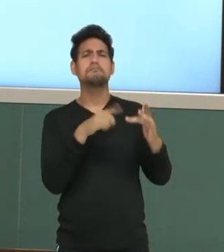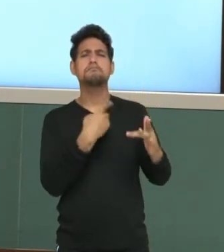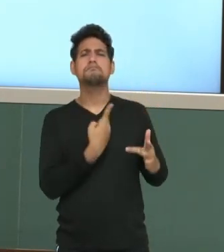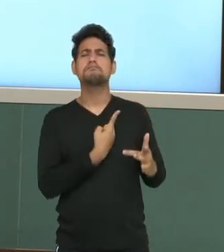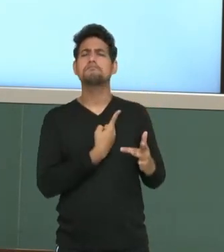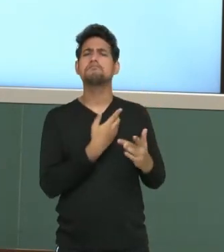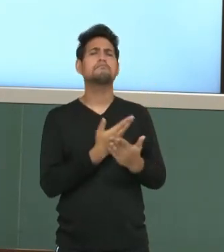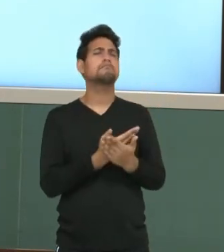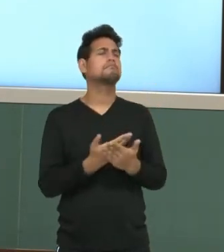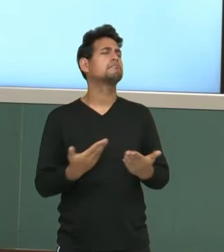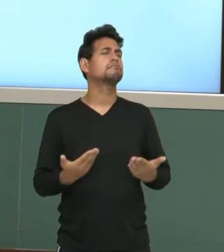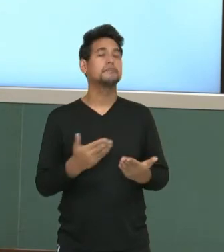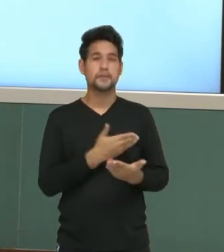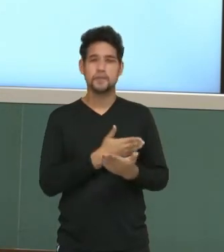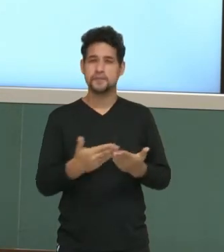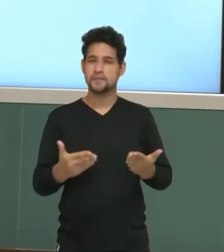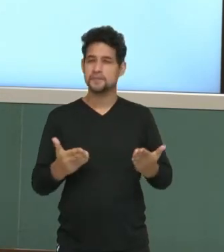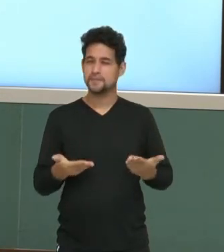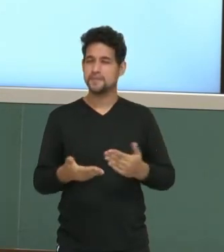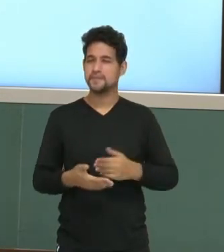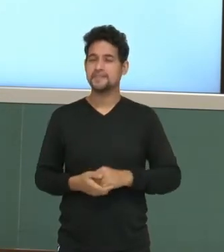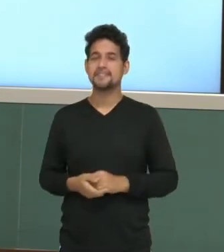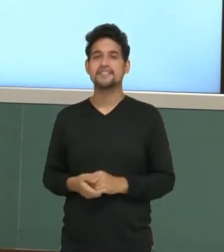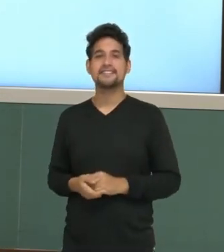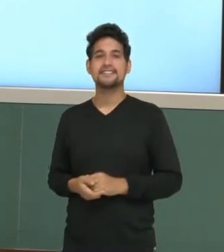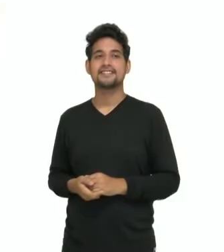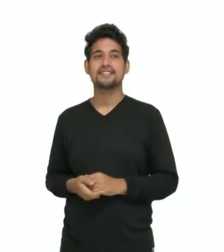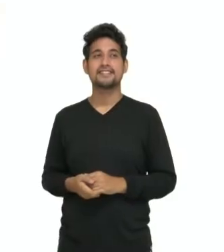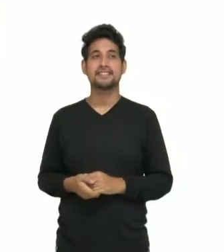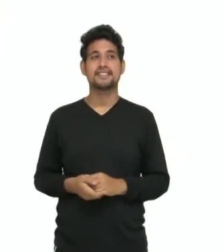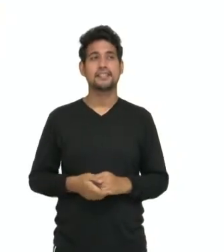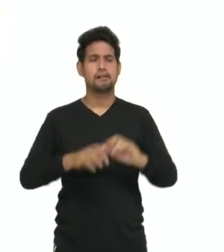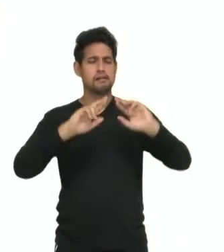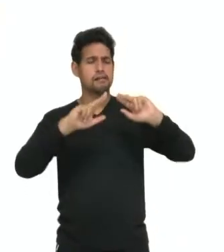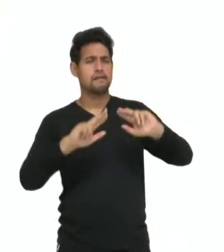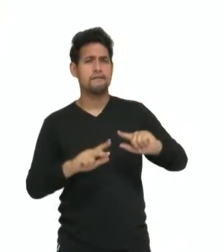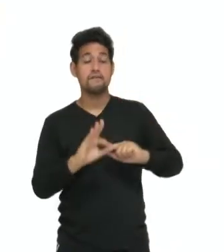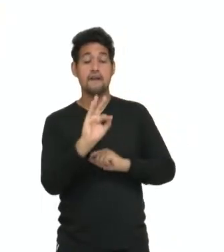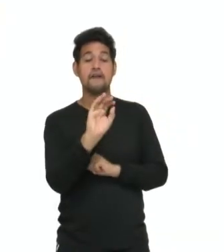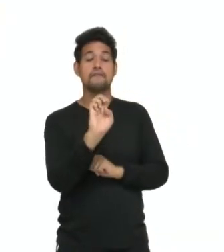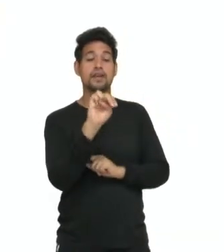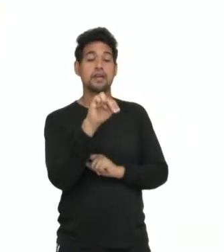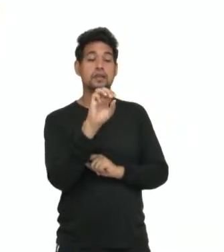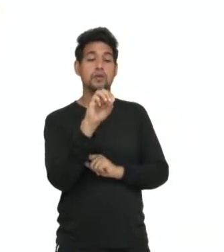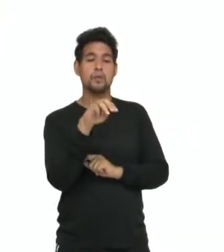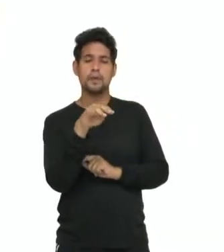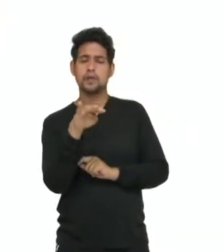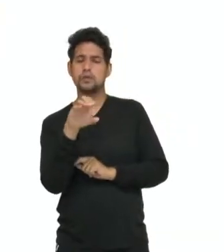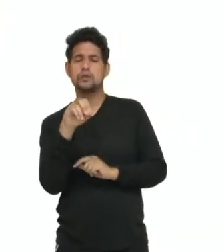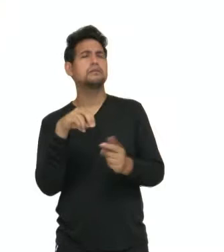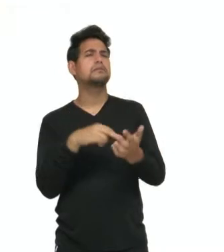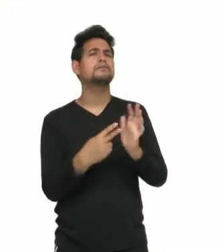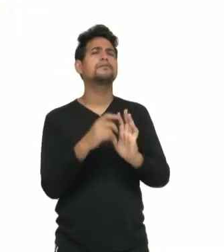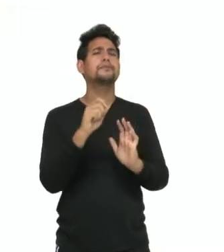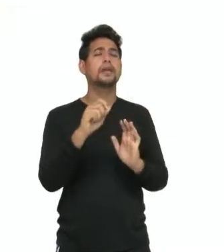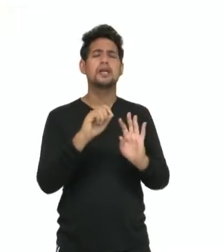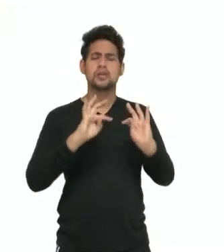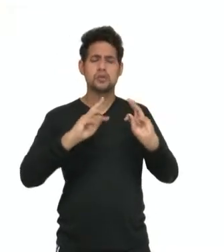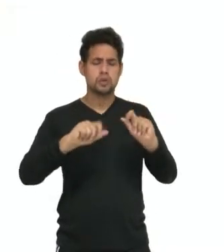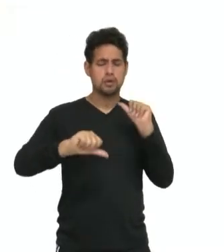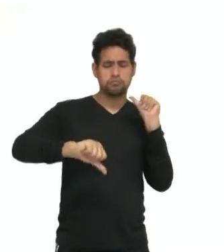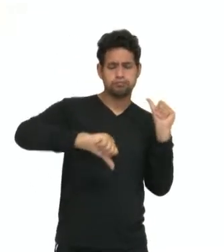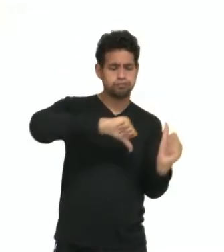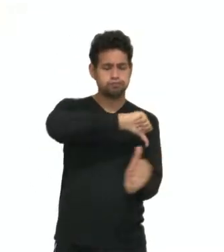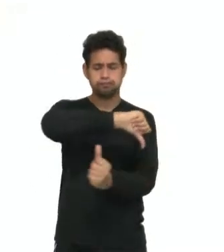conteúdo? Vai começar a partir de agora. Fenômeno é o nome dado a toda e qualquer